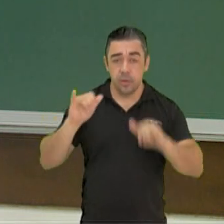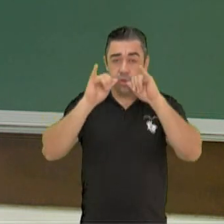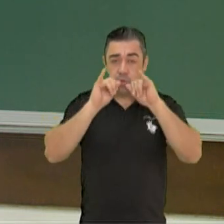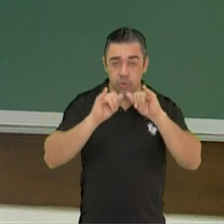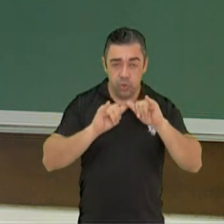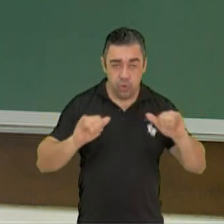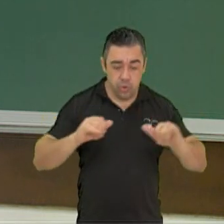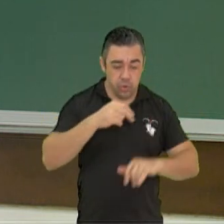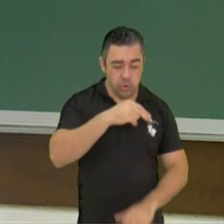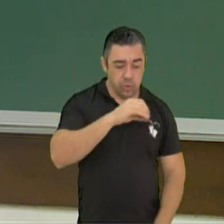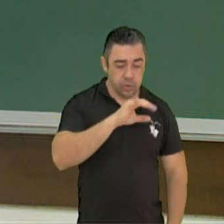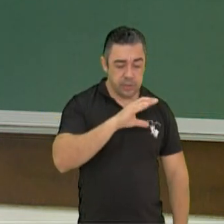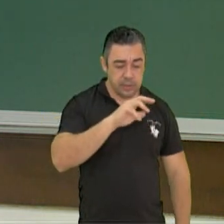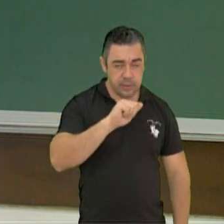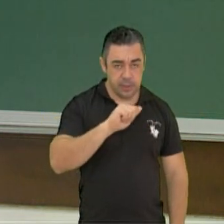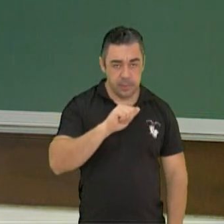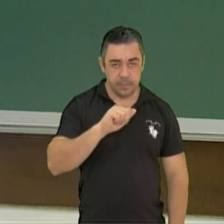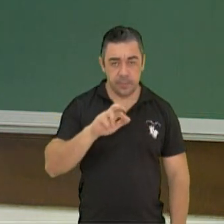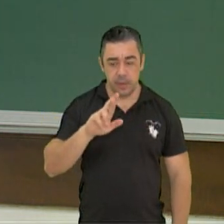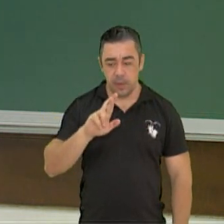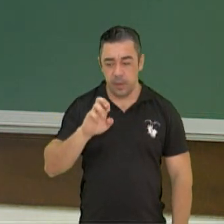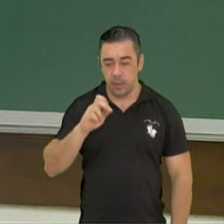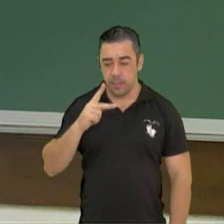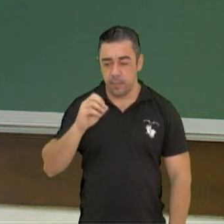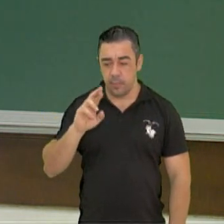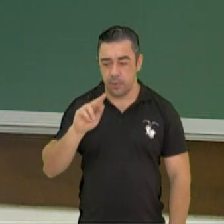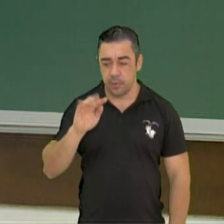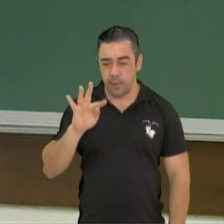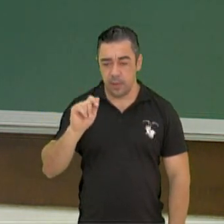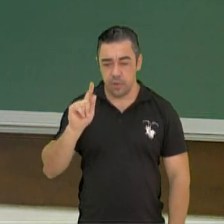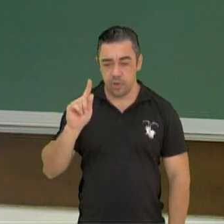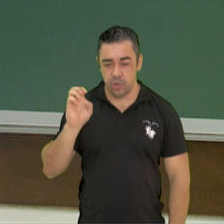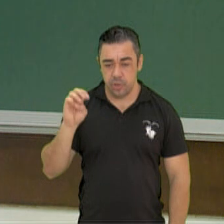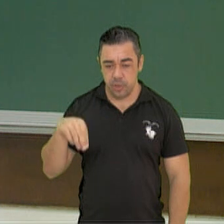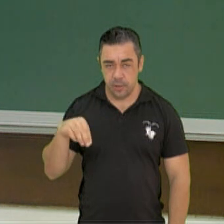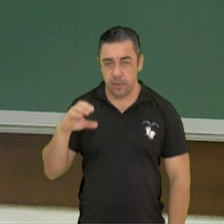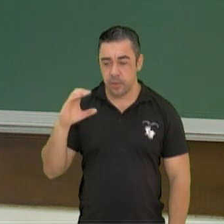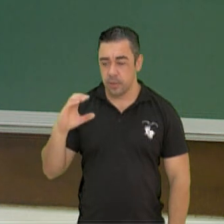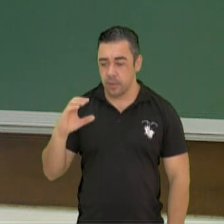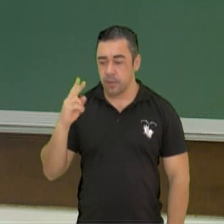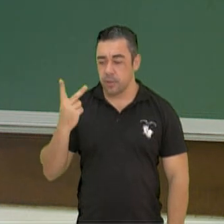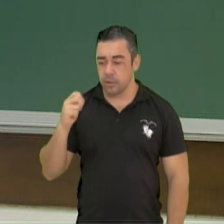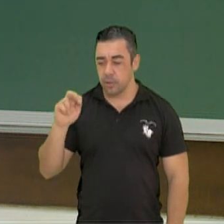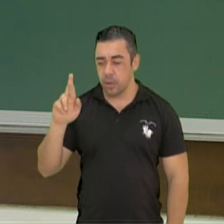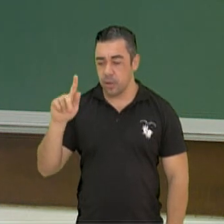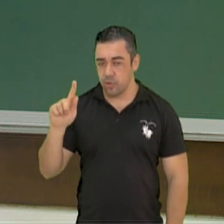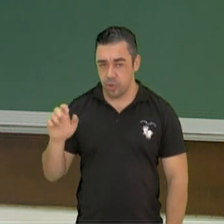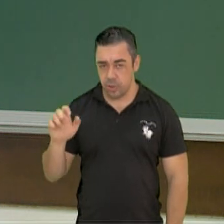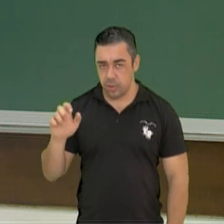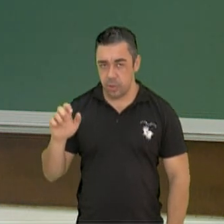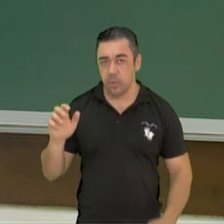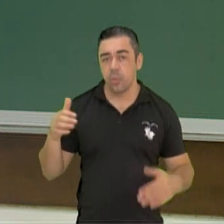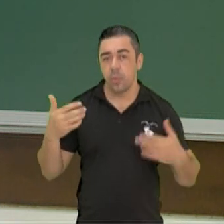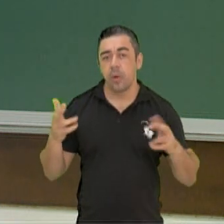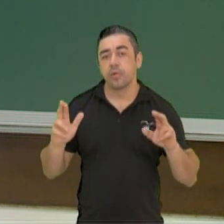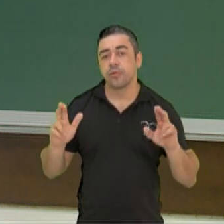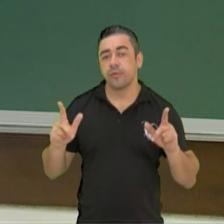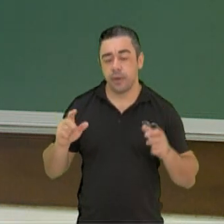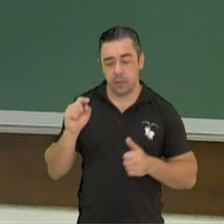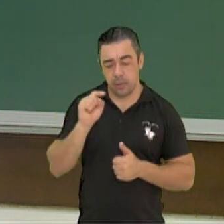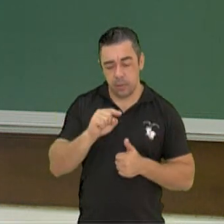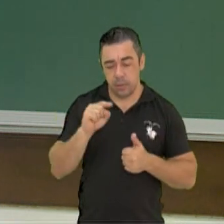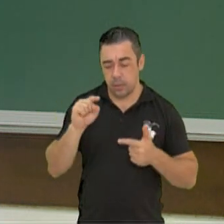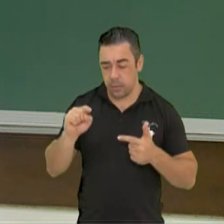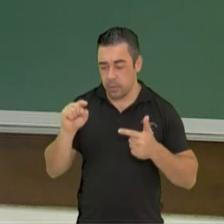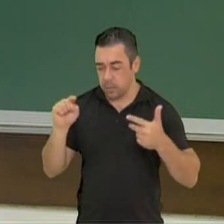notícia, reportagem e charge, pessoal. Então, sejam assim, bem